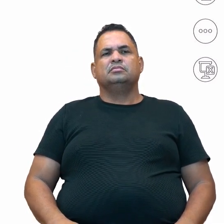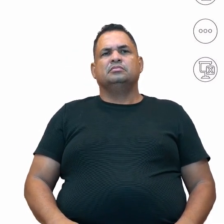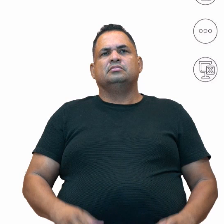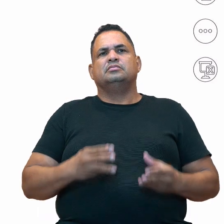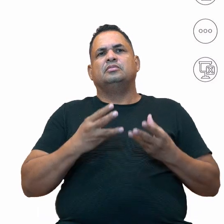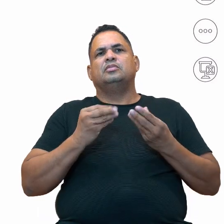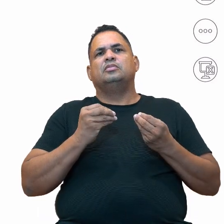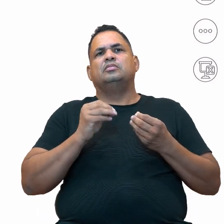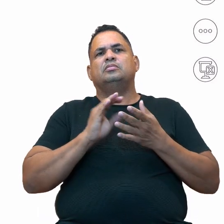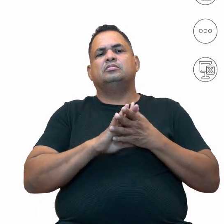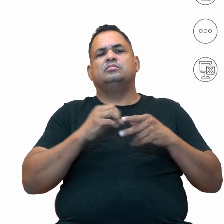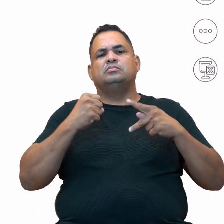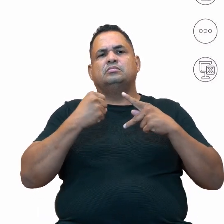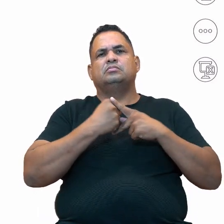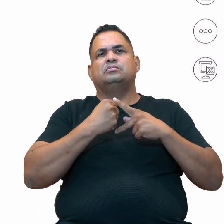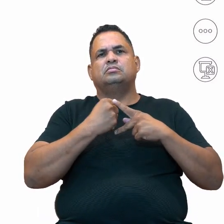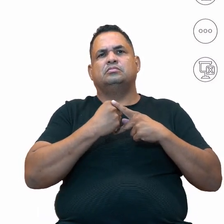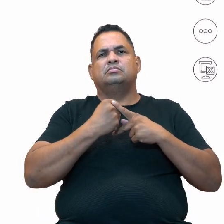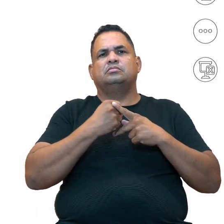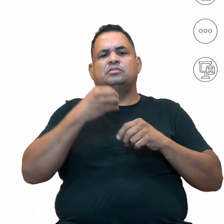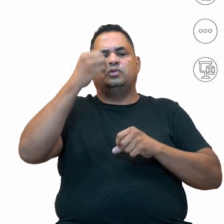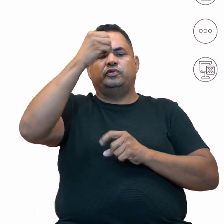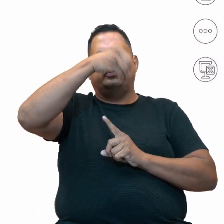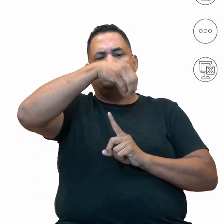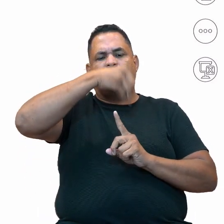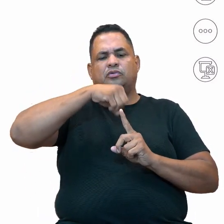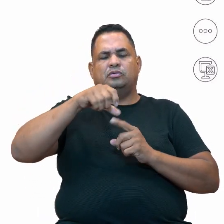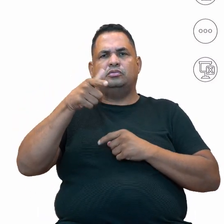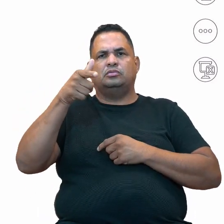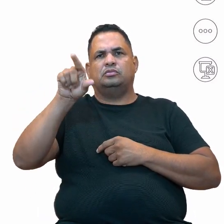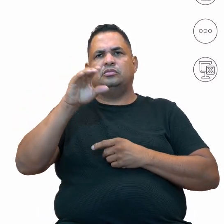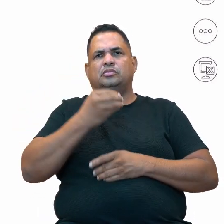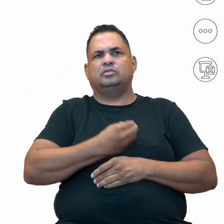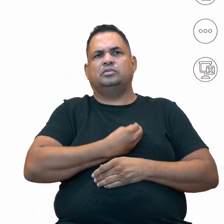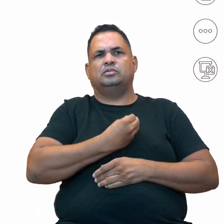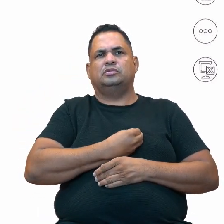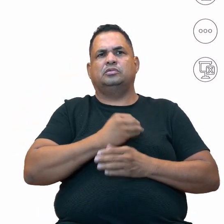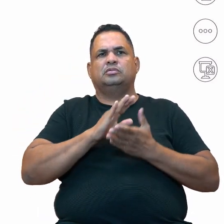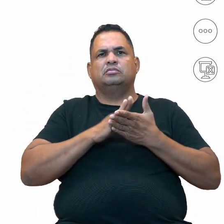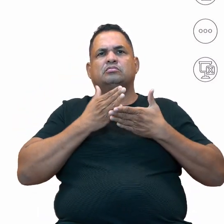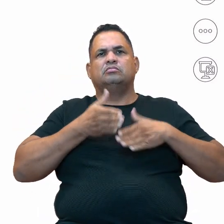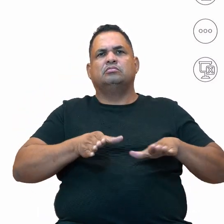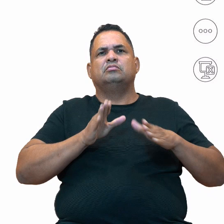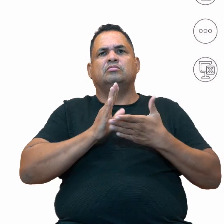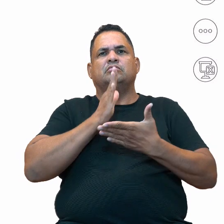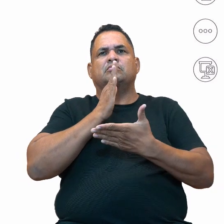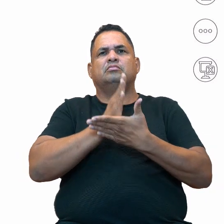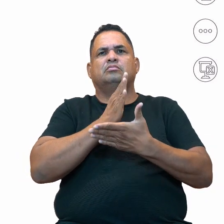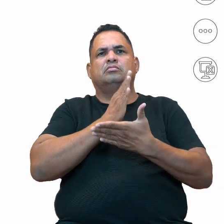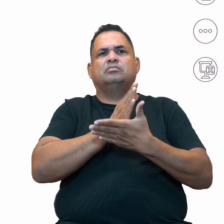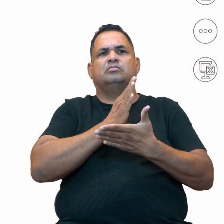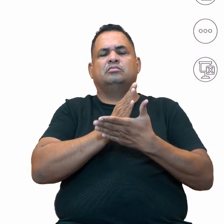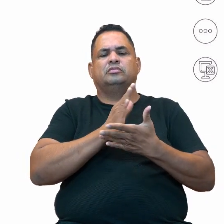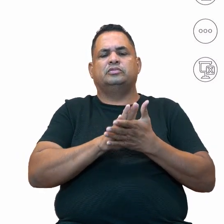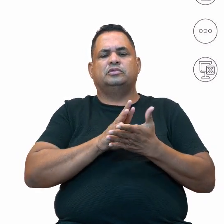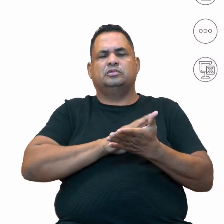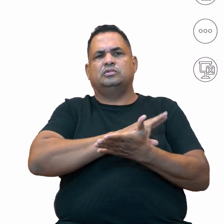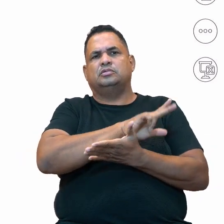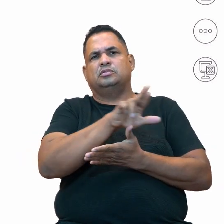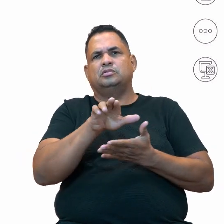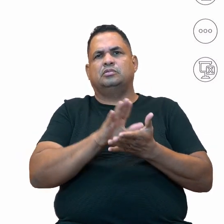protozoários, fungos e outros organismos reproduzem-se por divisão múltipla ou